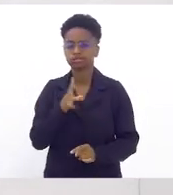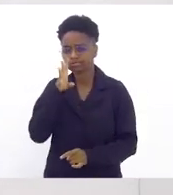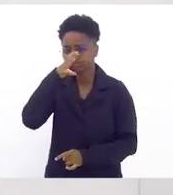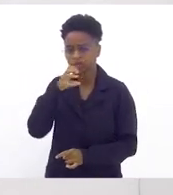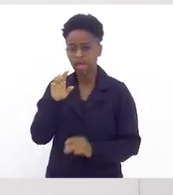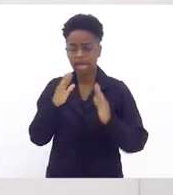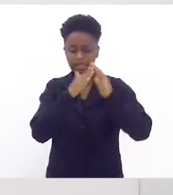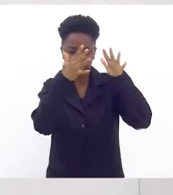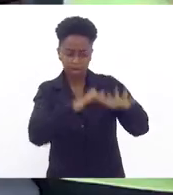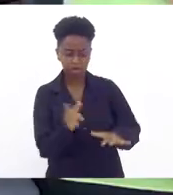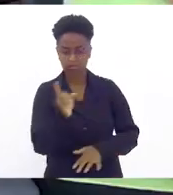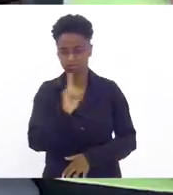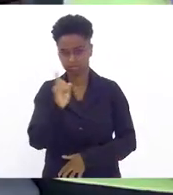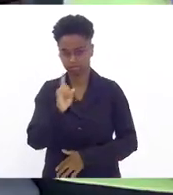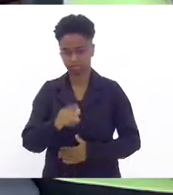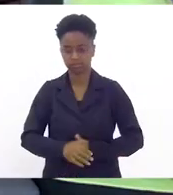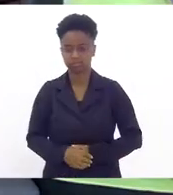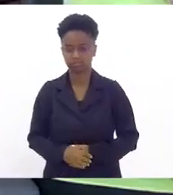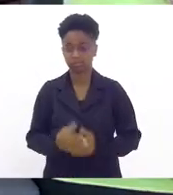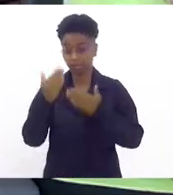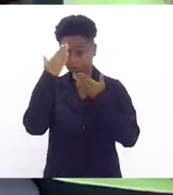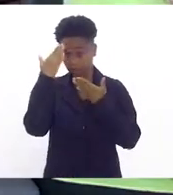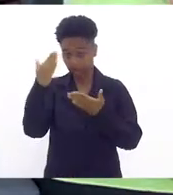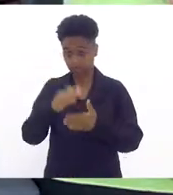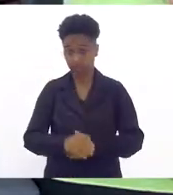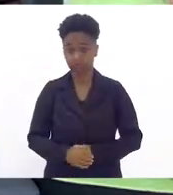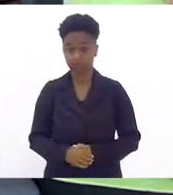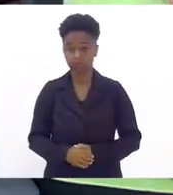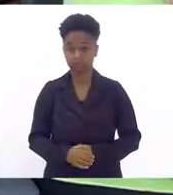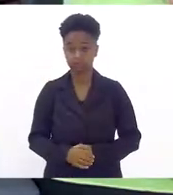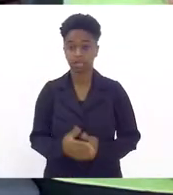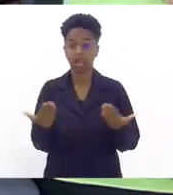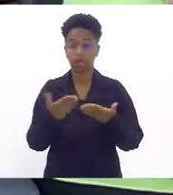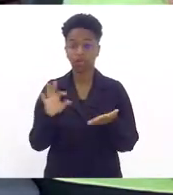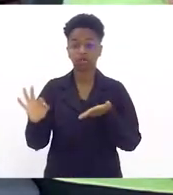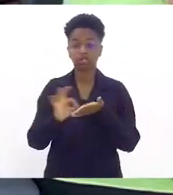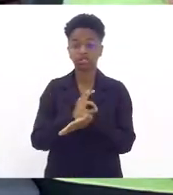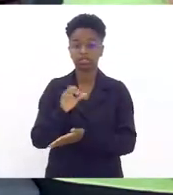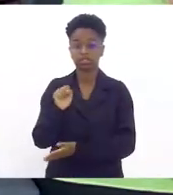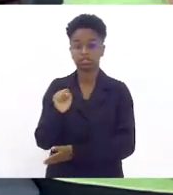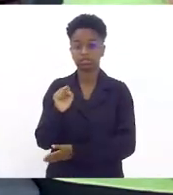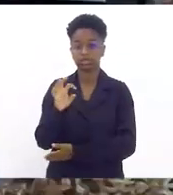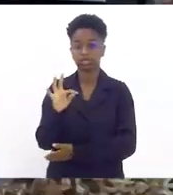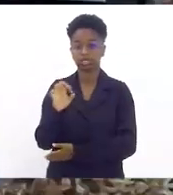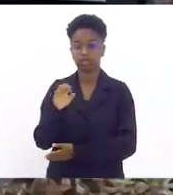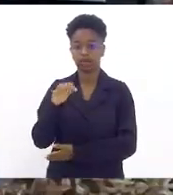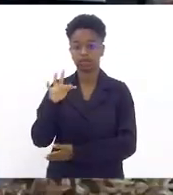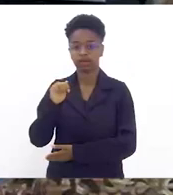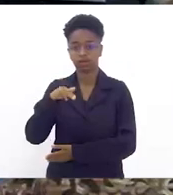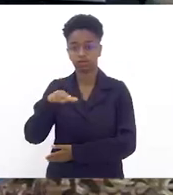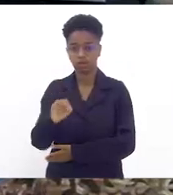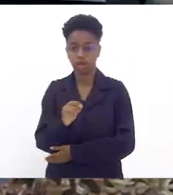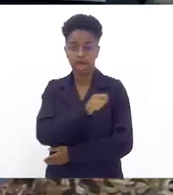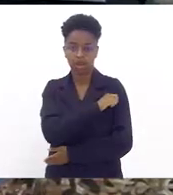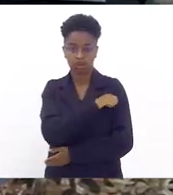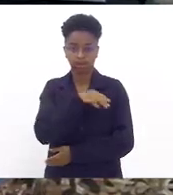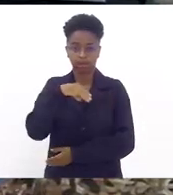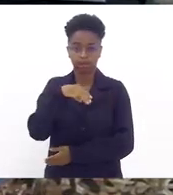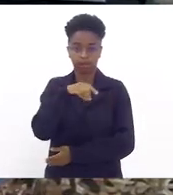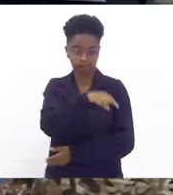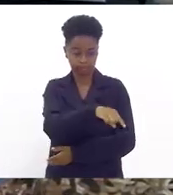obrigado agora quem tá inscrito é o Stefano aluno da Martins Pena